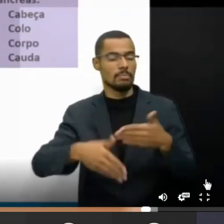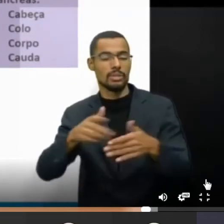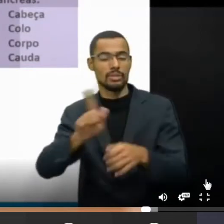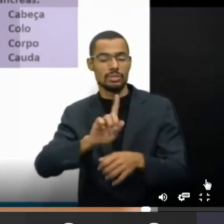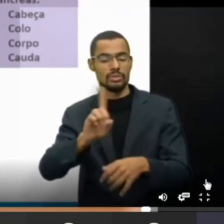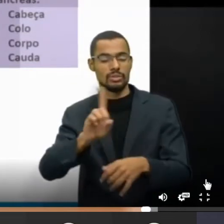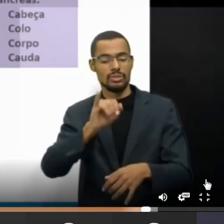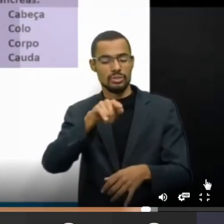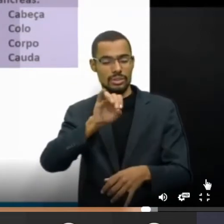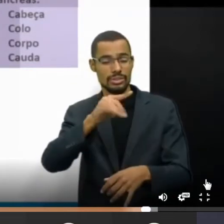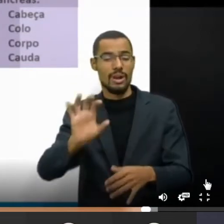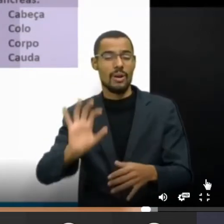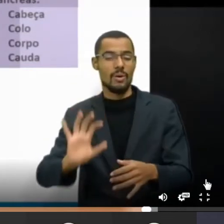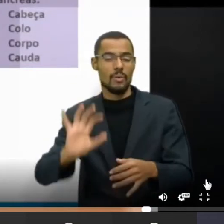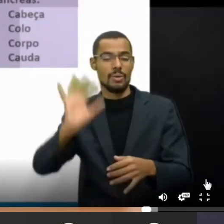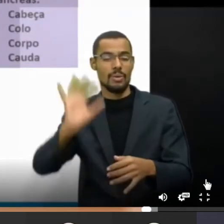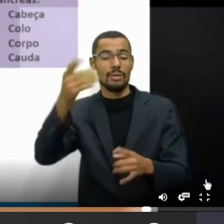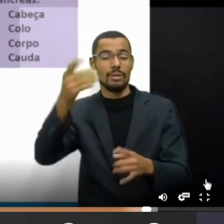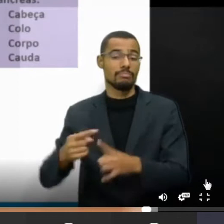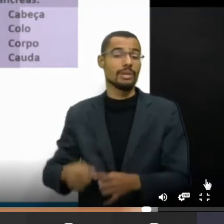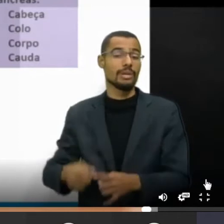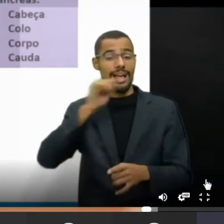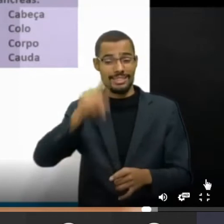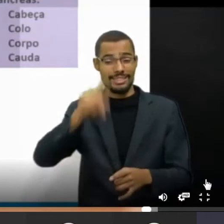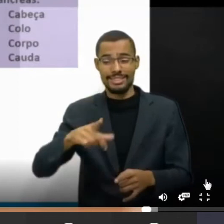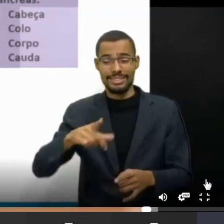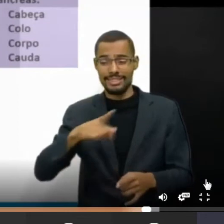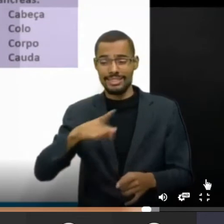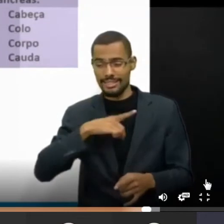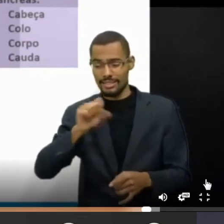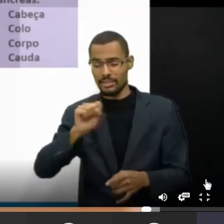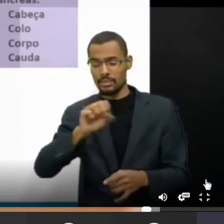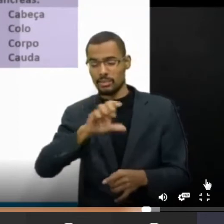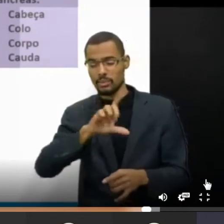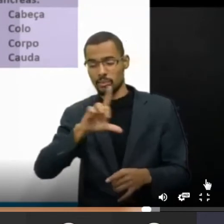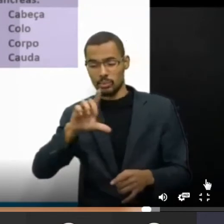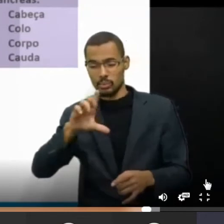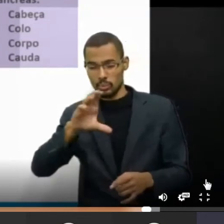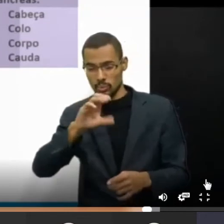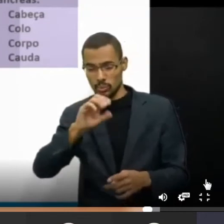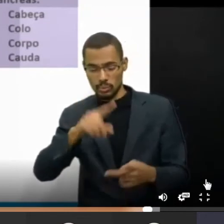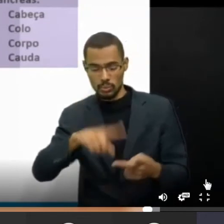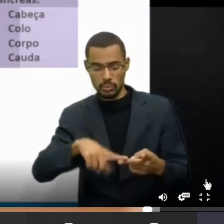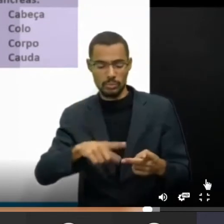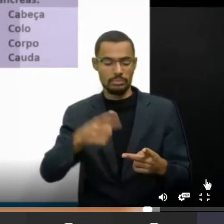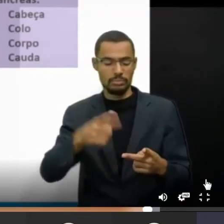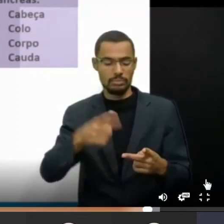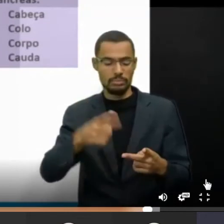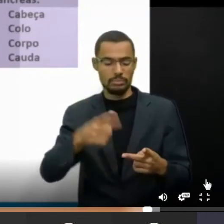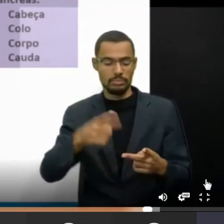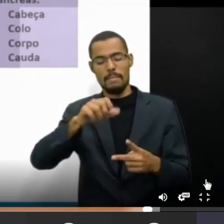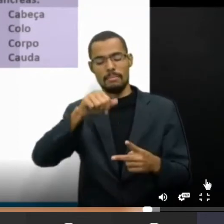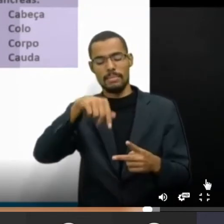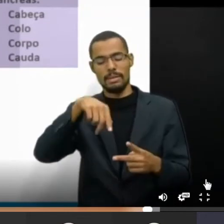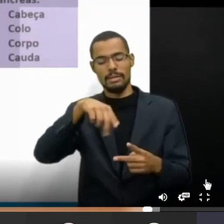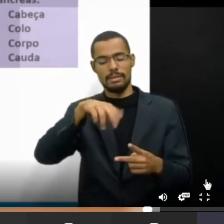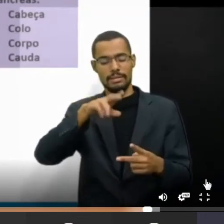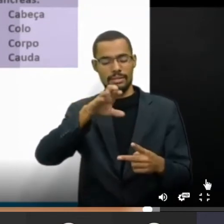de digestão acontecendo, porque eu tenho ainda o suco pancreático e o suco biliar com as